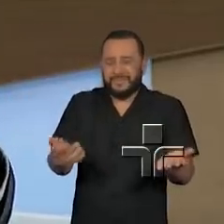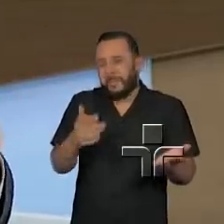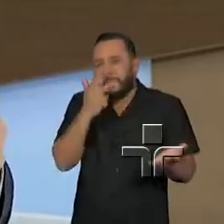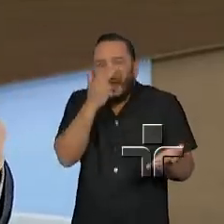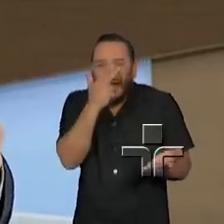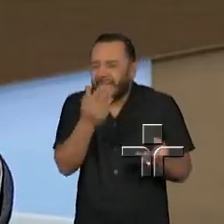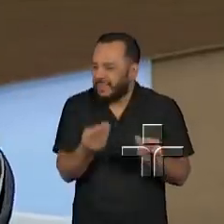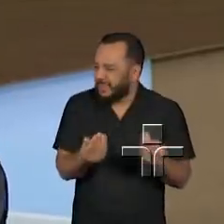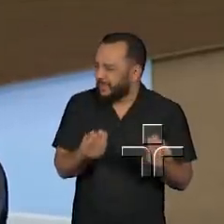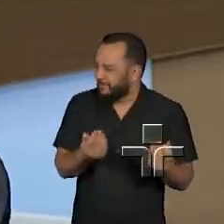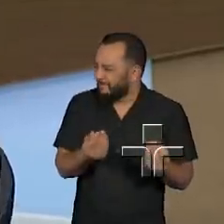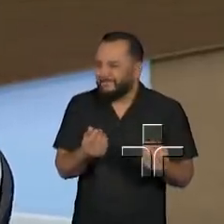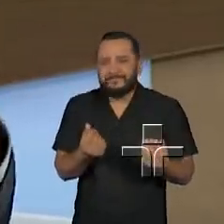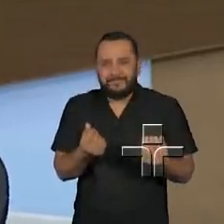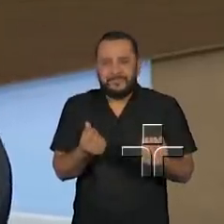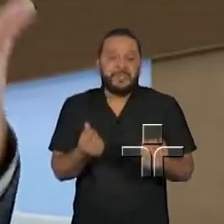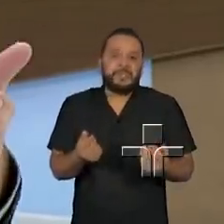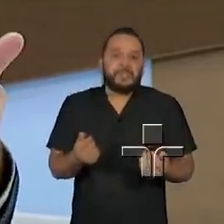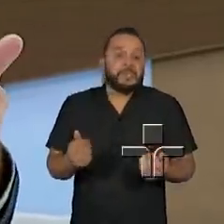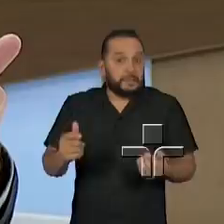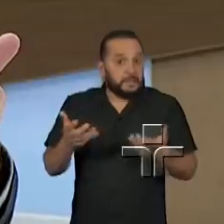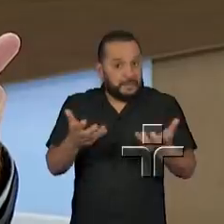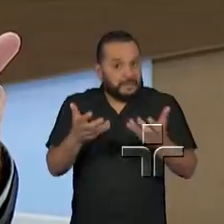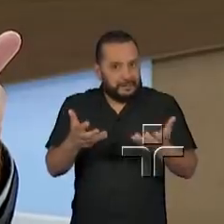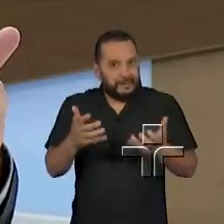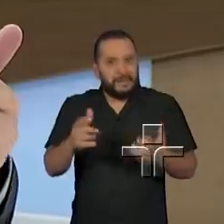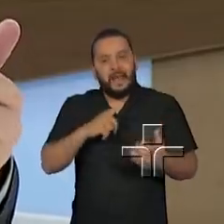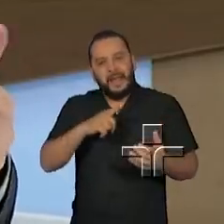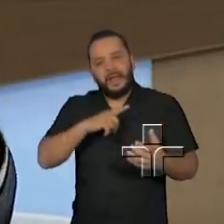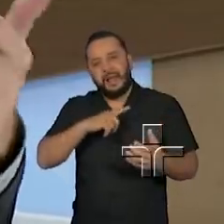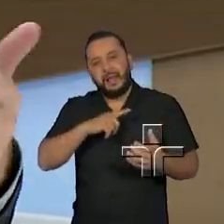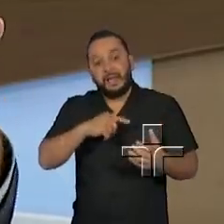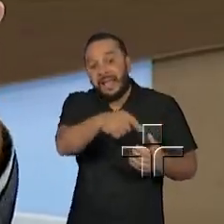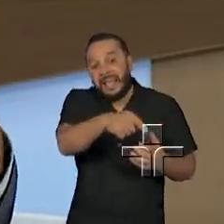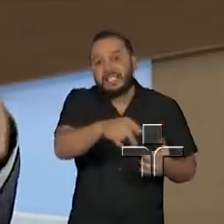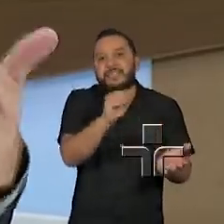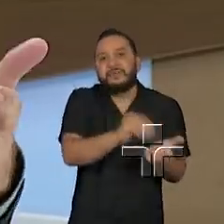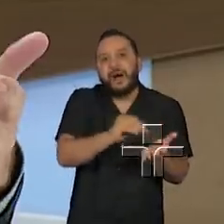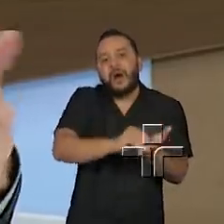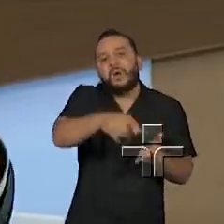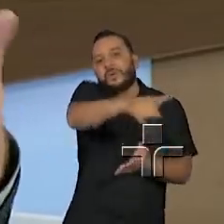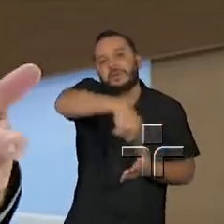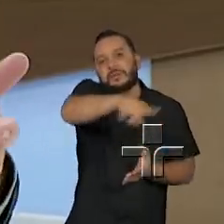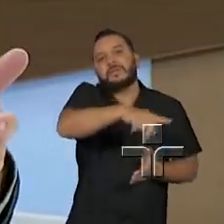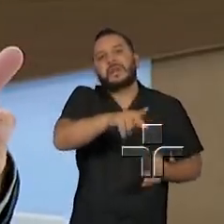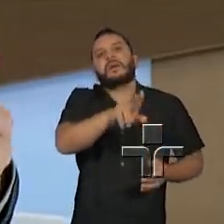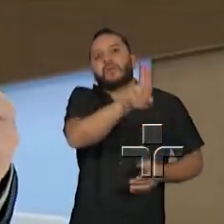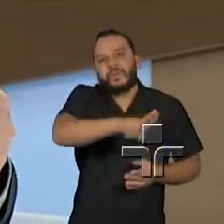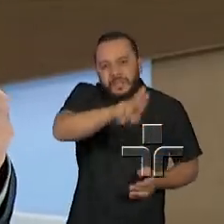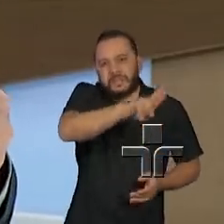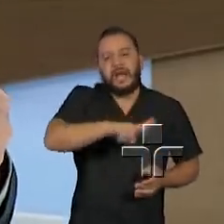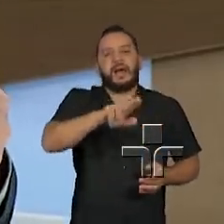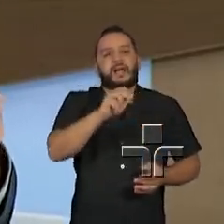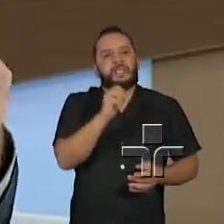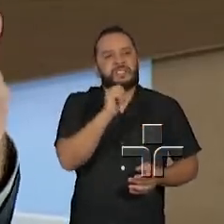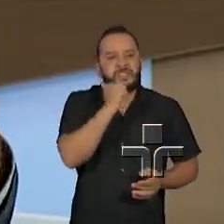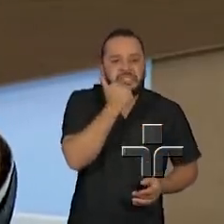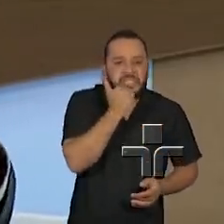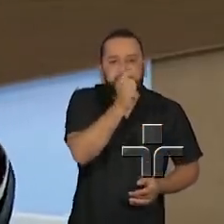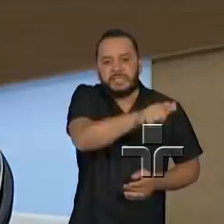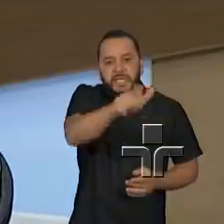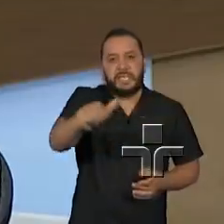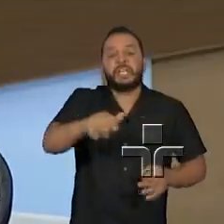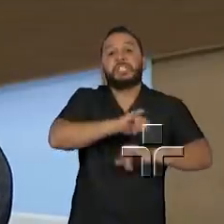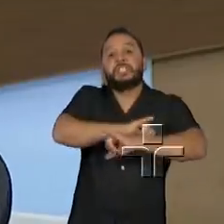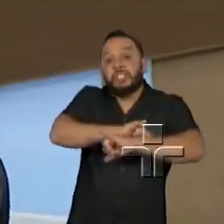vezes, de que sejam iniciativas para divulgar o que eles fazem para a população, durante muito tempo, a maioria deles, pelo menos, foi muito tímida, e